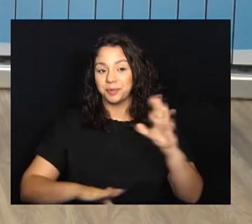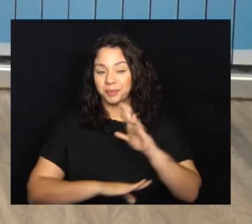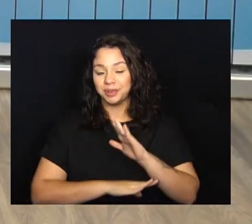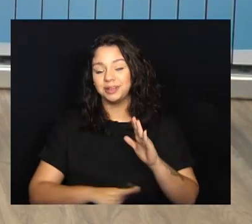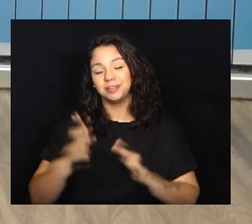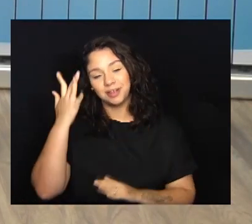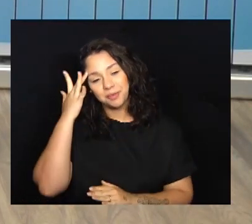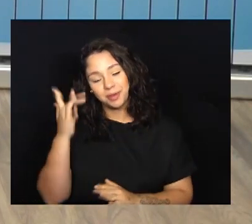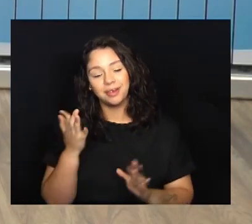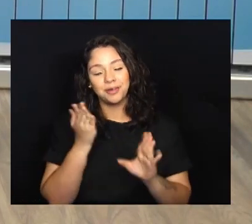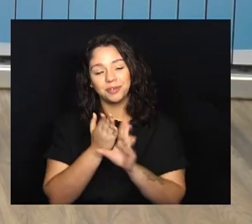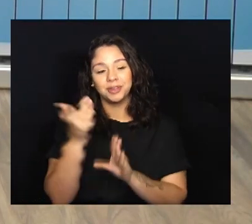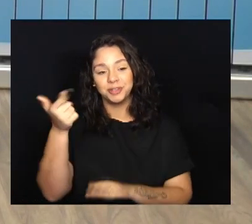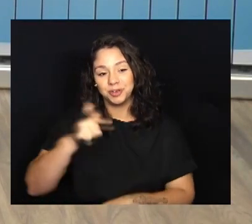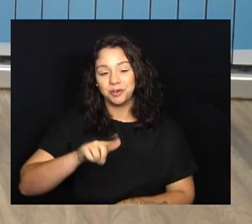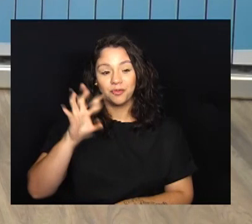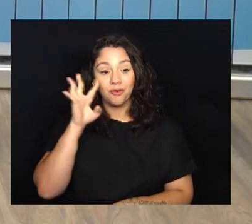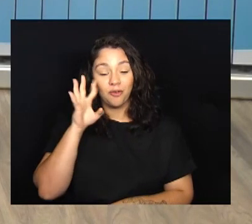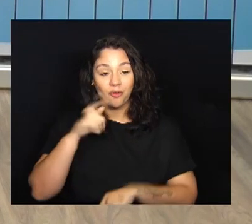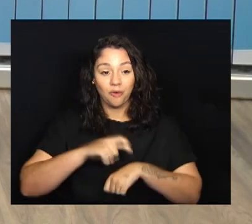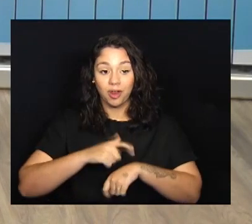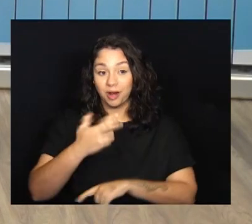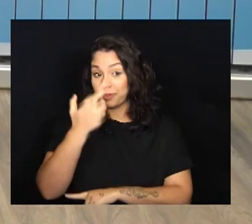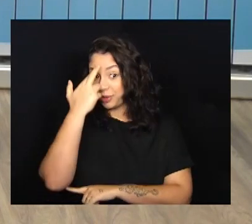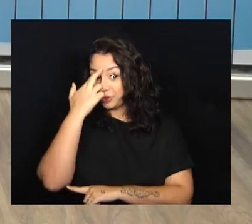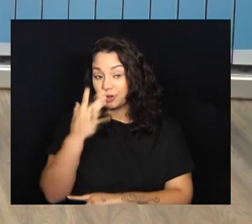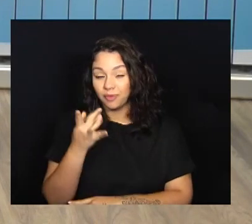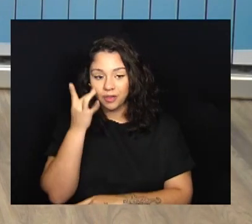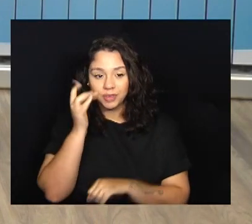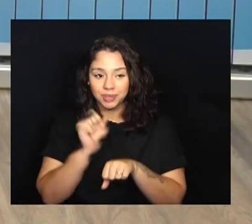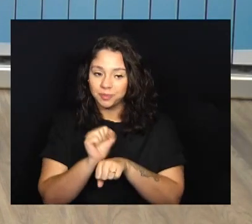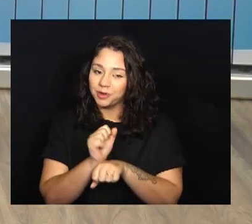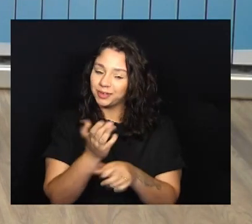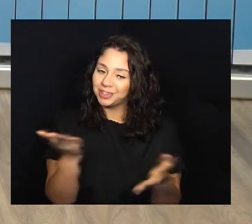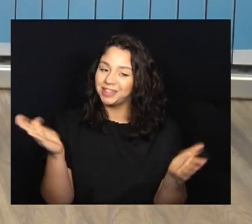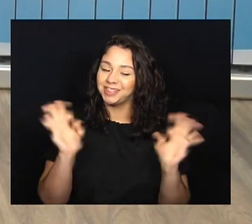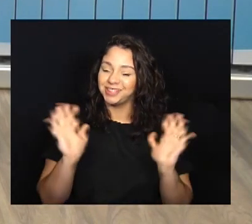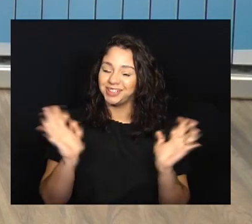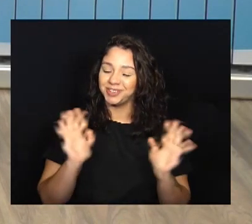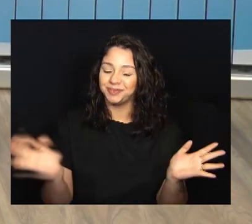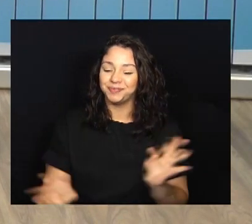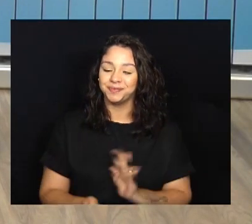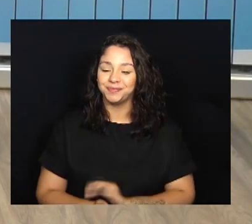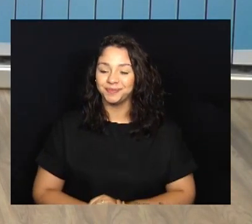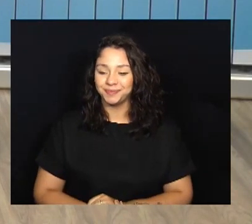na quarta-feira, ao meio-dia, ao vivo. Te espero, hein? Até lá. Tchau, tchau.